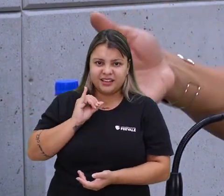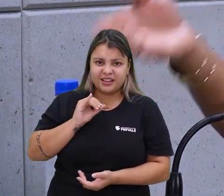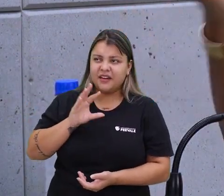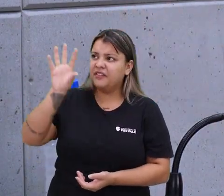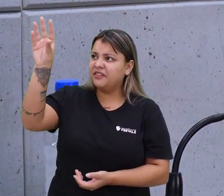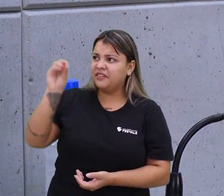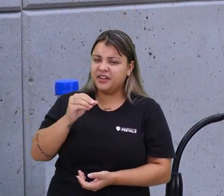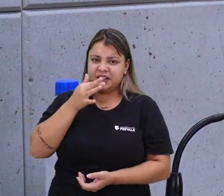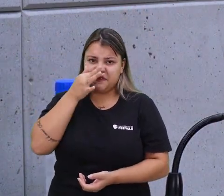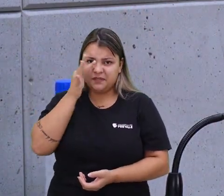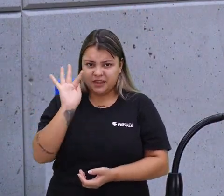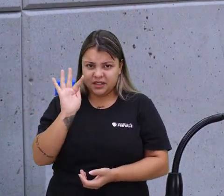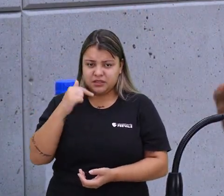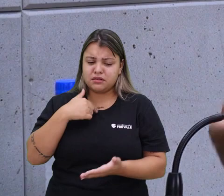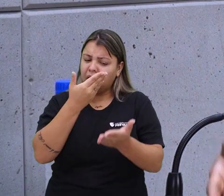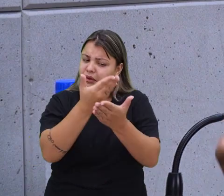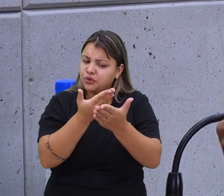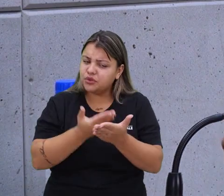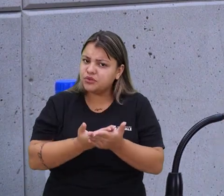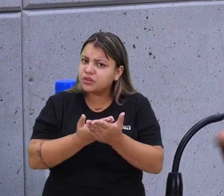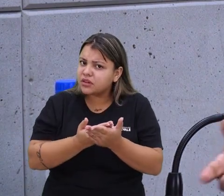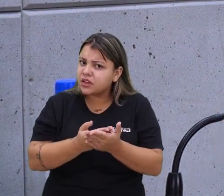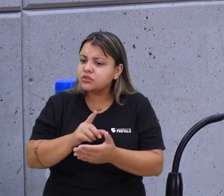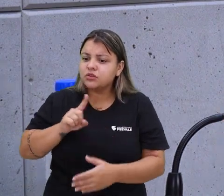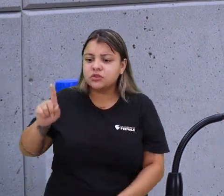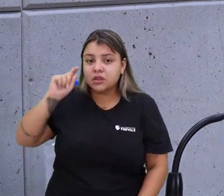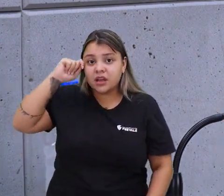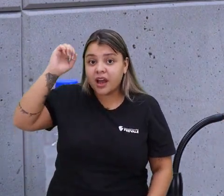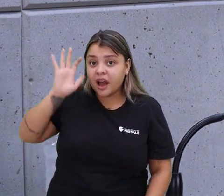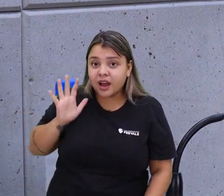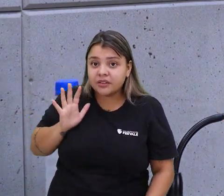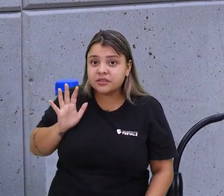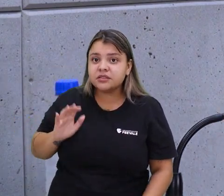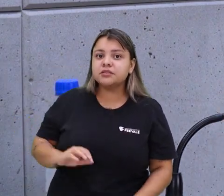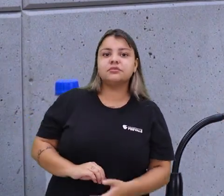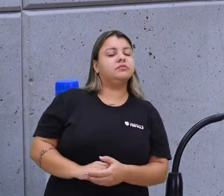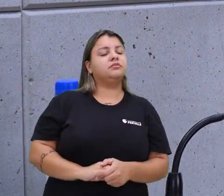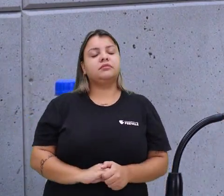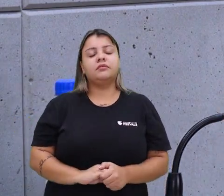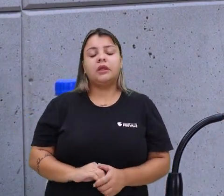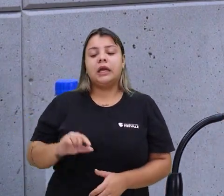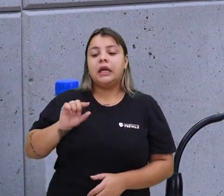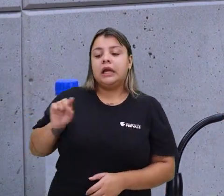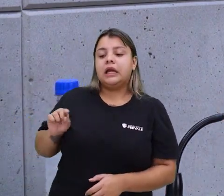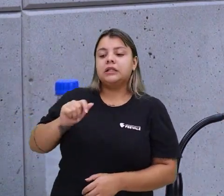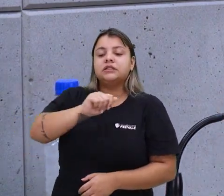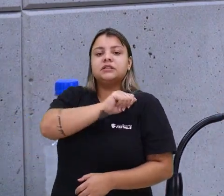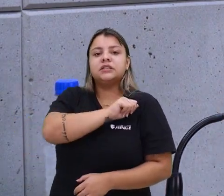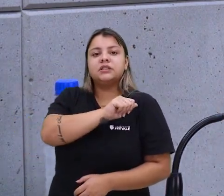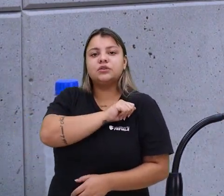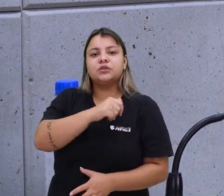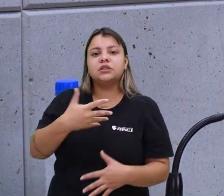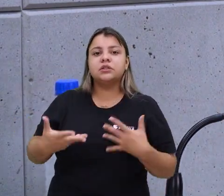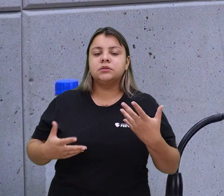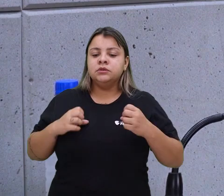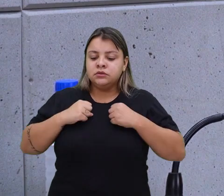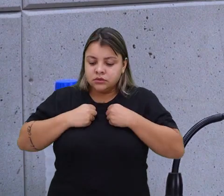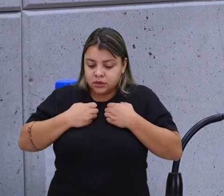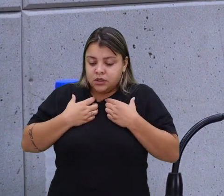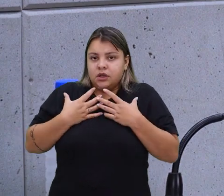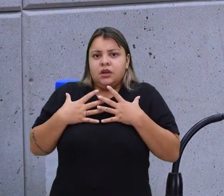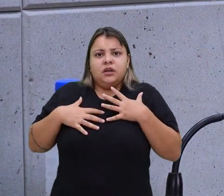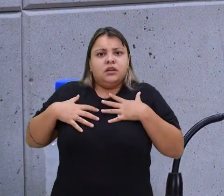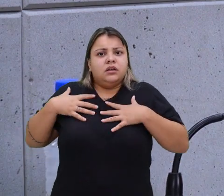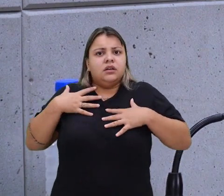porque olha eu estudo eu tô vendo isso aqui vem de África né e eu acho que essa aluna pegou e meio que me